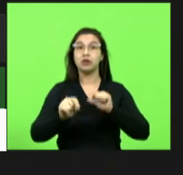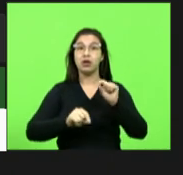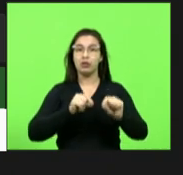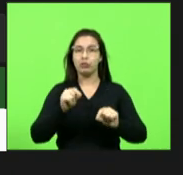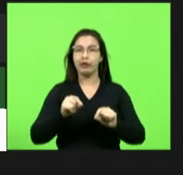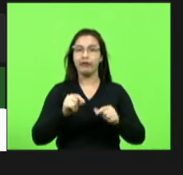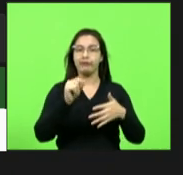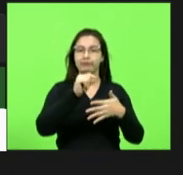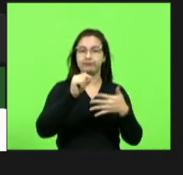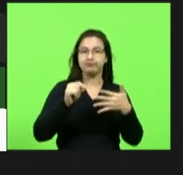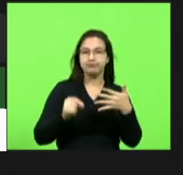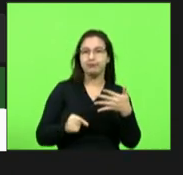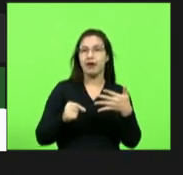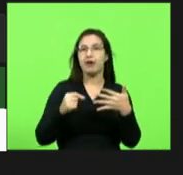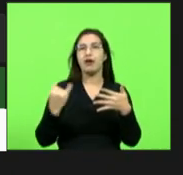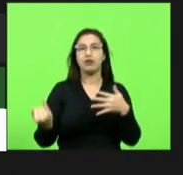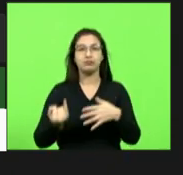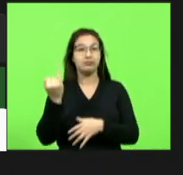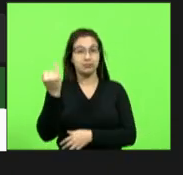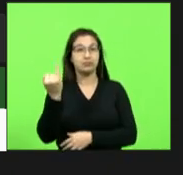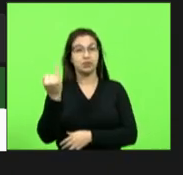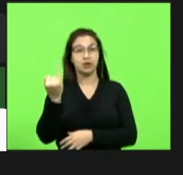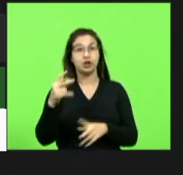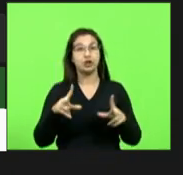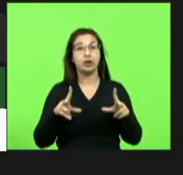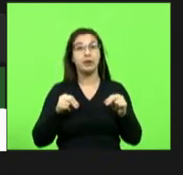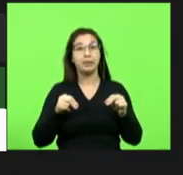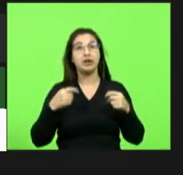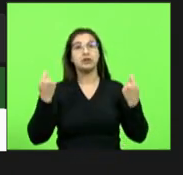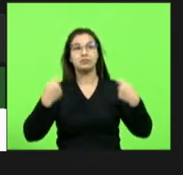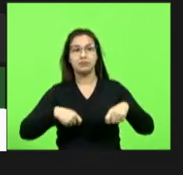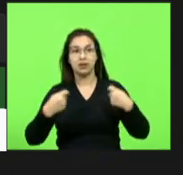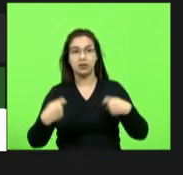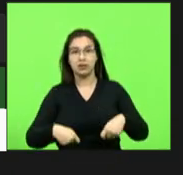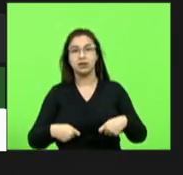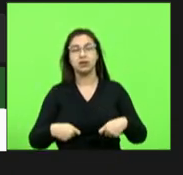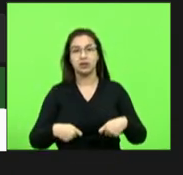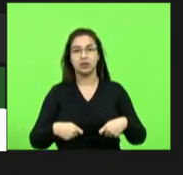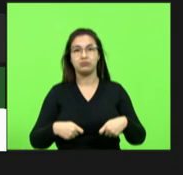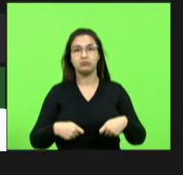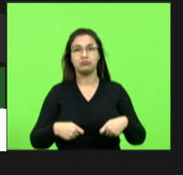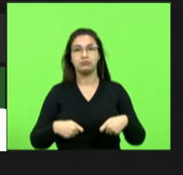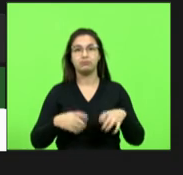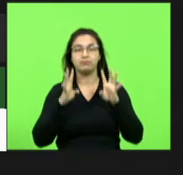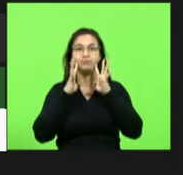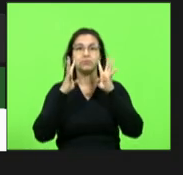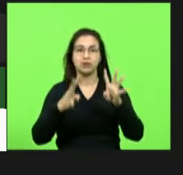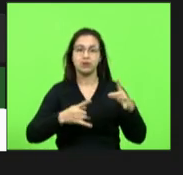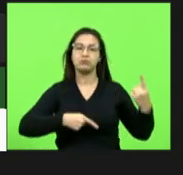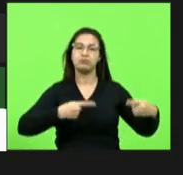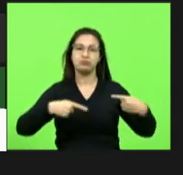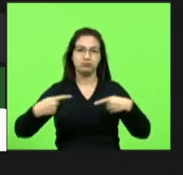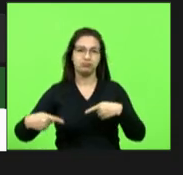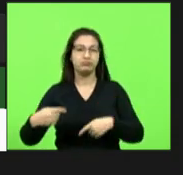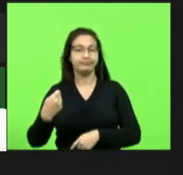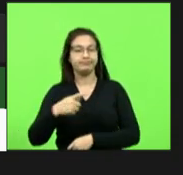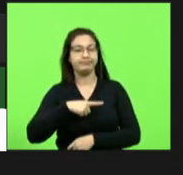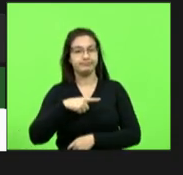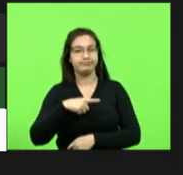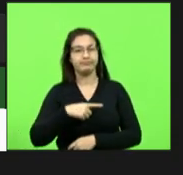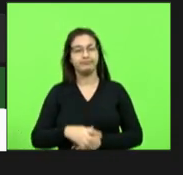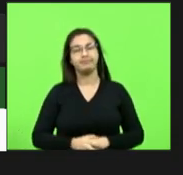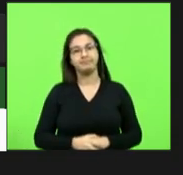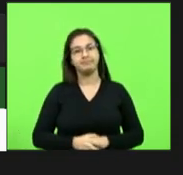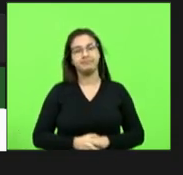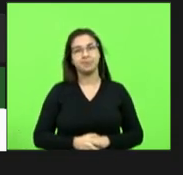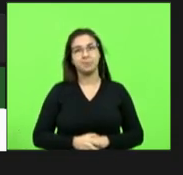muito importantes e que merecem e precisam de um espaço para essa discussão. E inicialmente eu quero